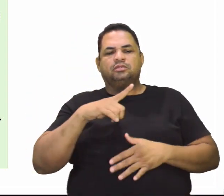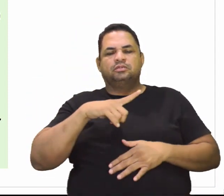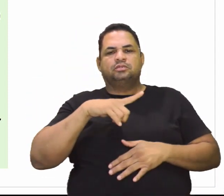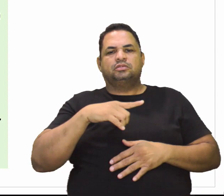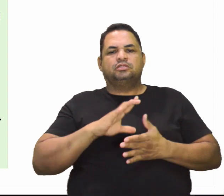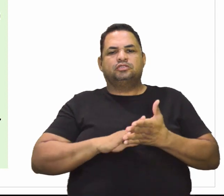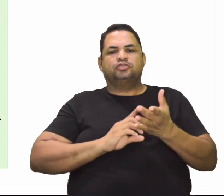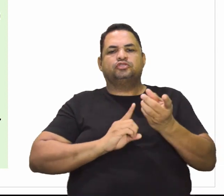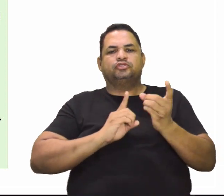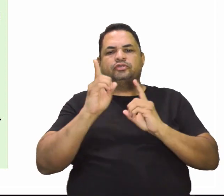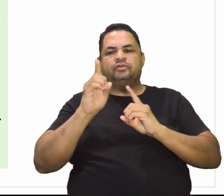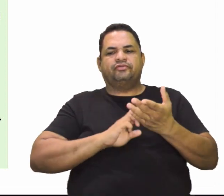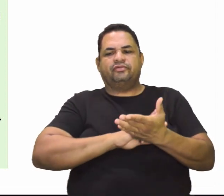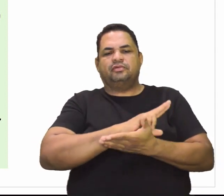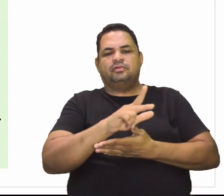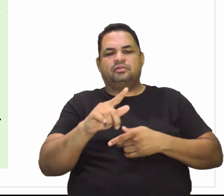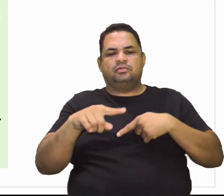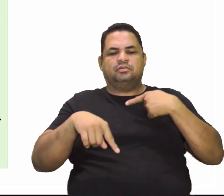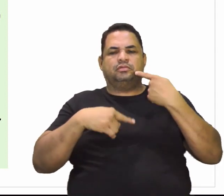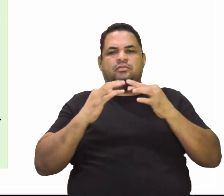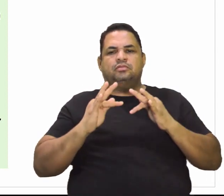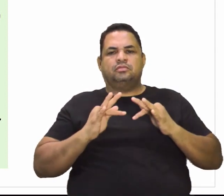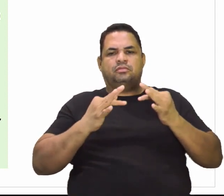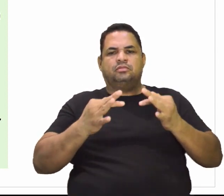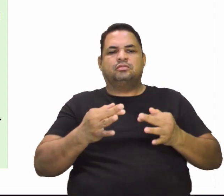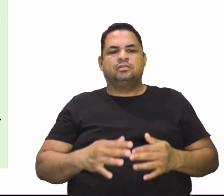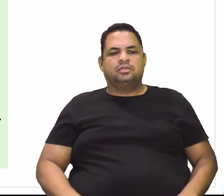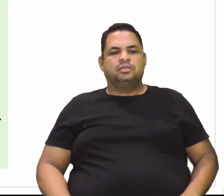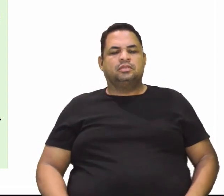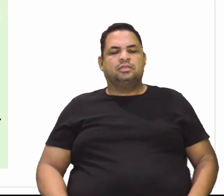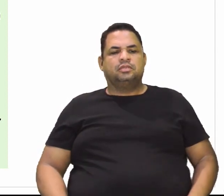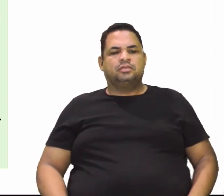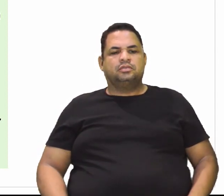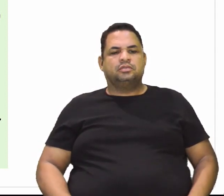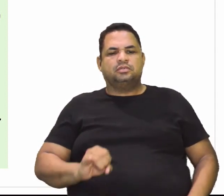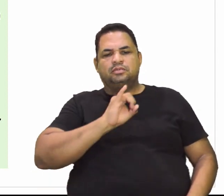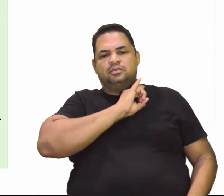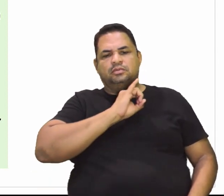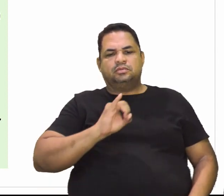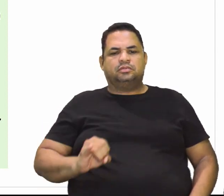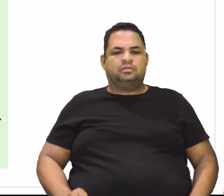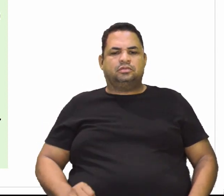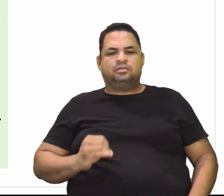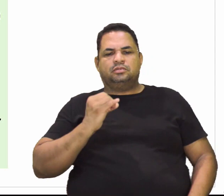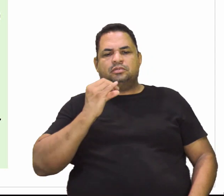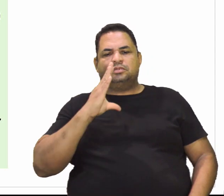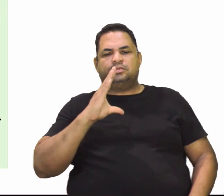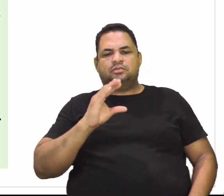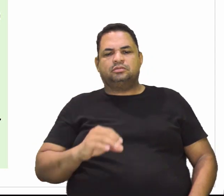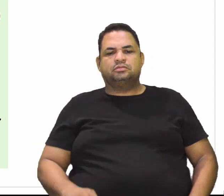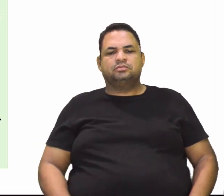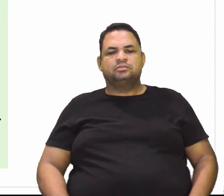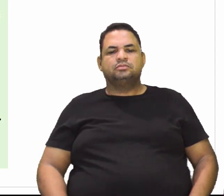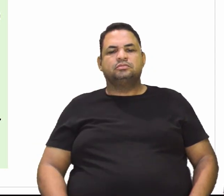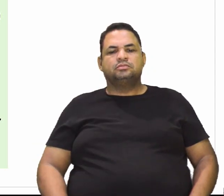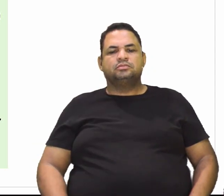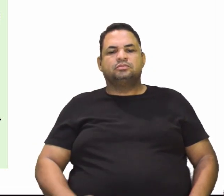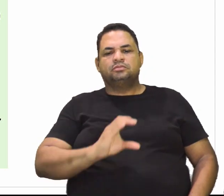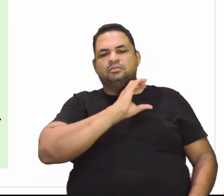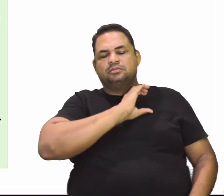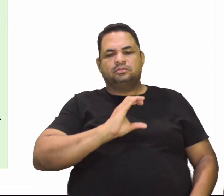vários deuses. Depois, lá no finalzinho, o Império Romano, ele vai se tornar cristão.